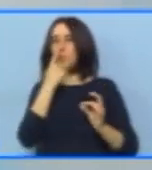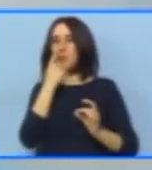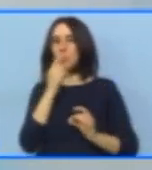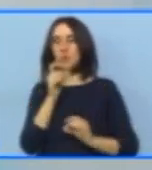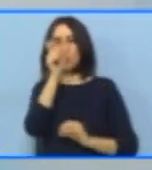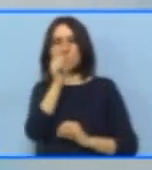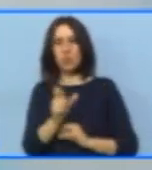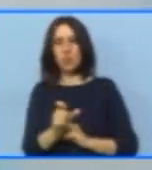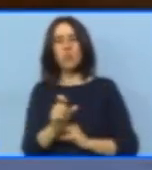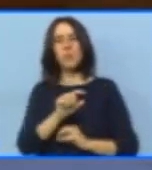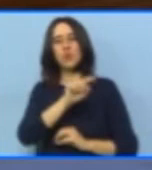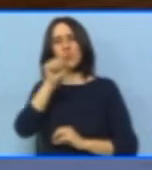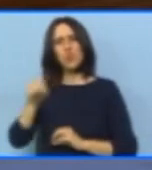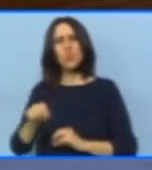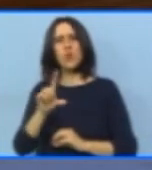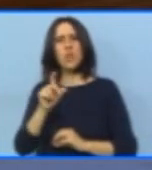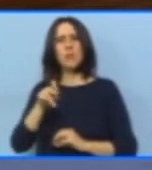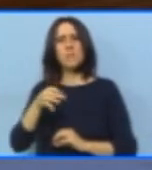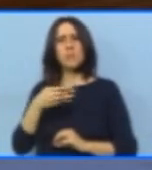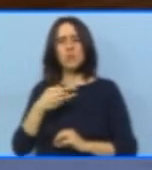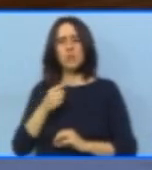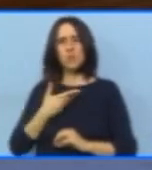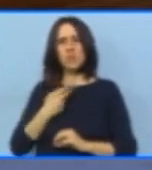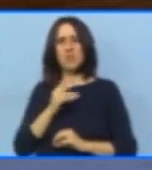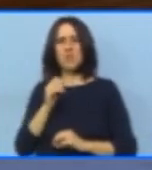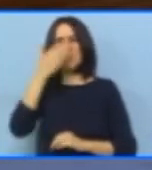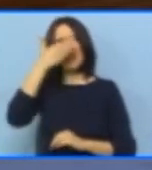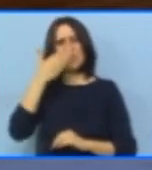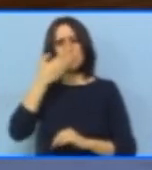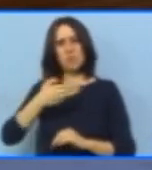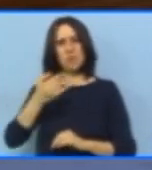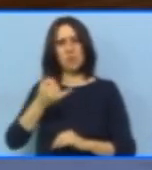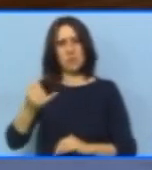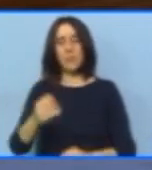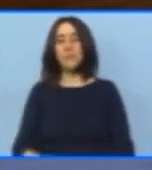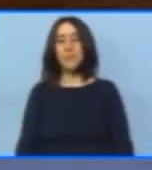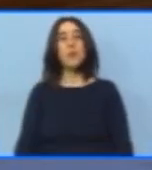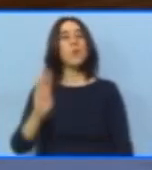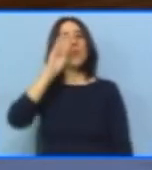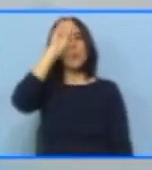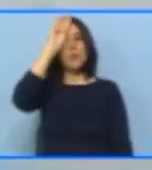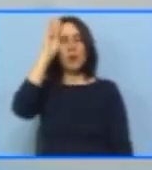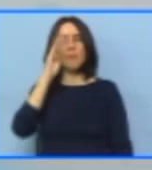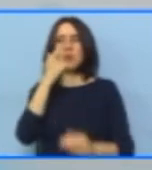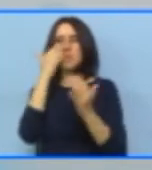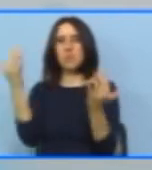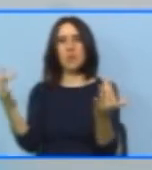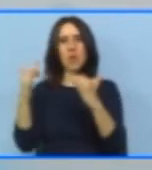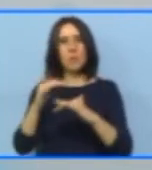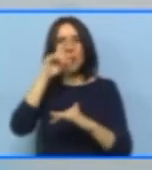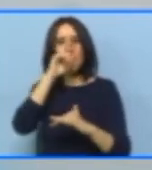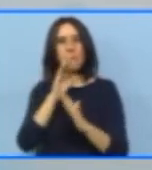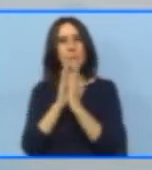passado uns dias, umas semanas. O Papa foi recebido da forma que todos nos recordamos, celebrou uma missa,